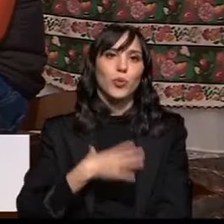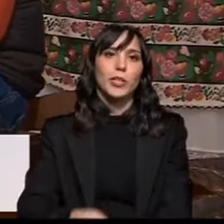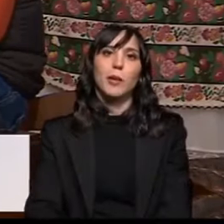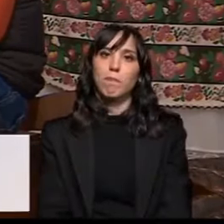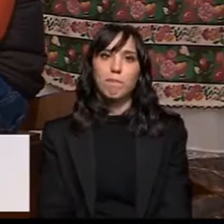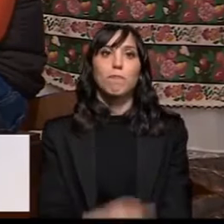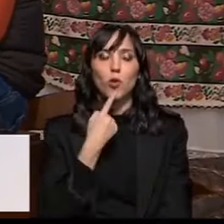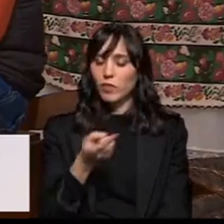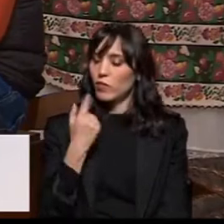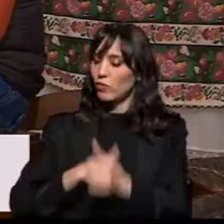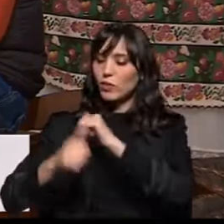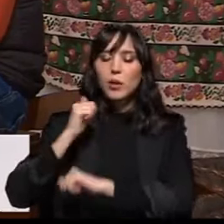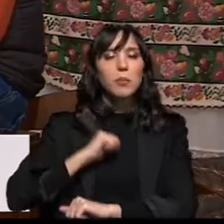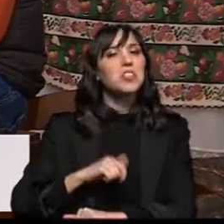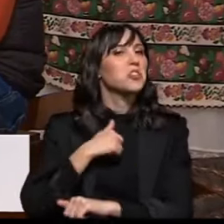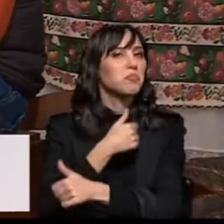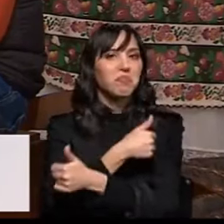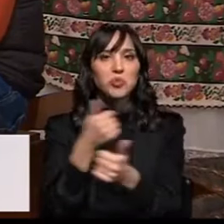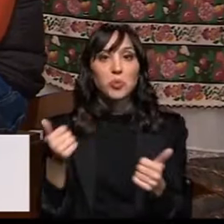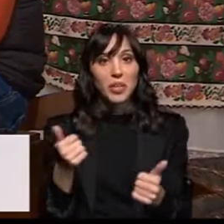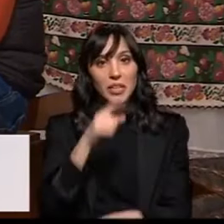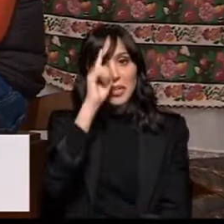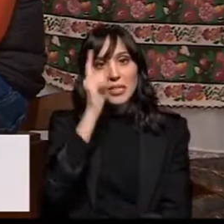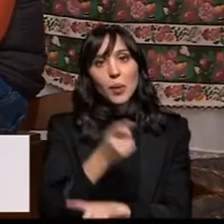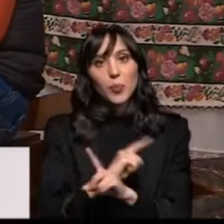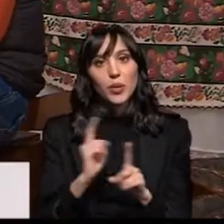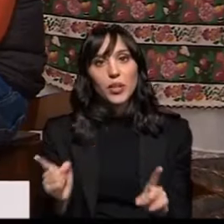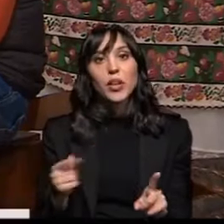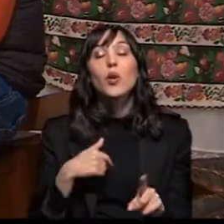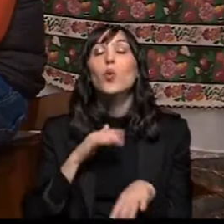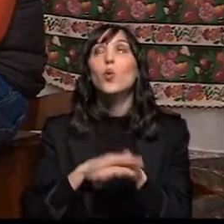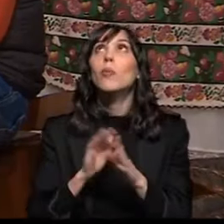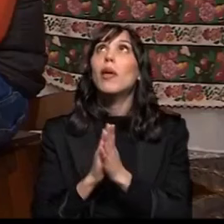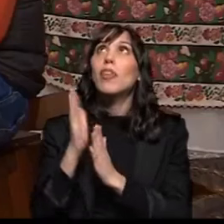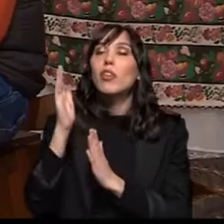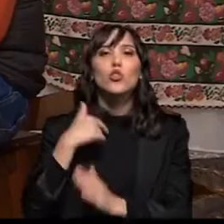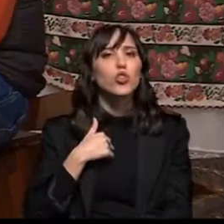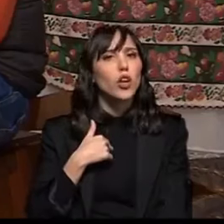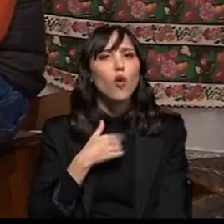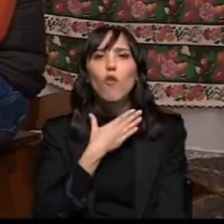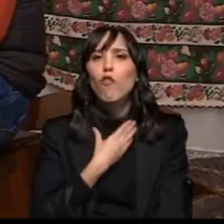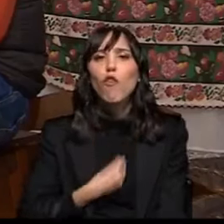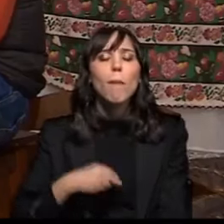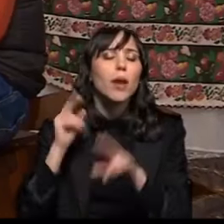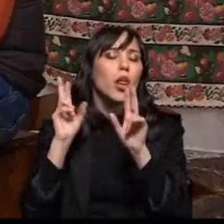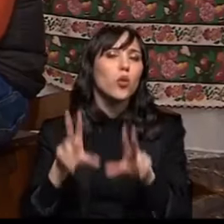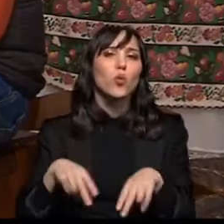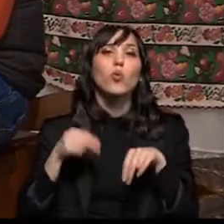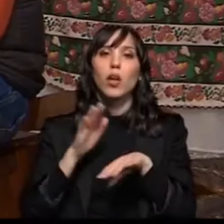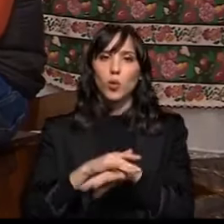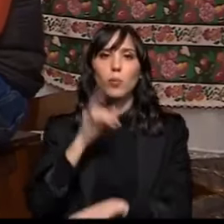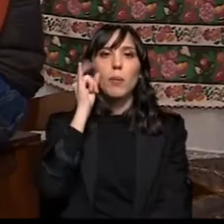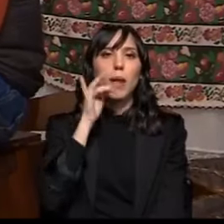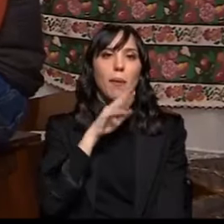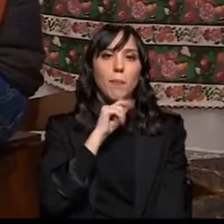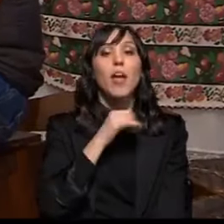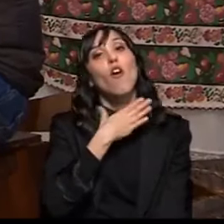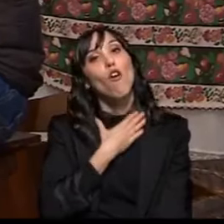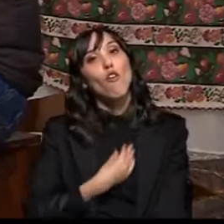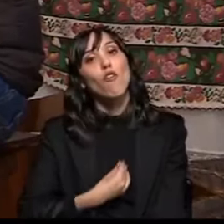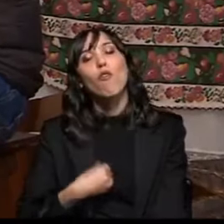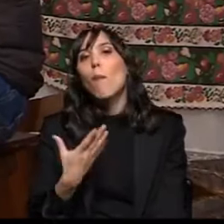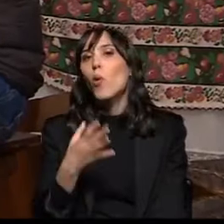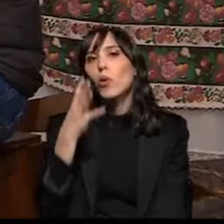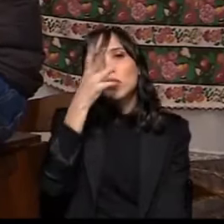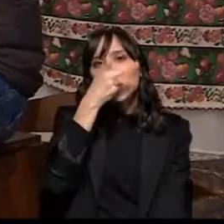ao mesmo. Sabe porquê? Eu, com a graça de Deus, eu nunca passei fome, graças aos meus pais. Nem fome, nem aquela